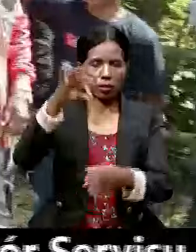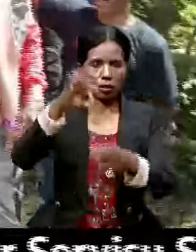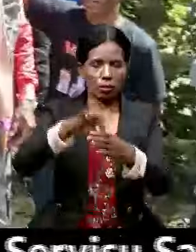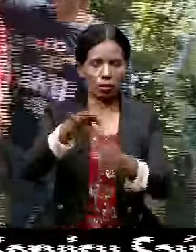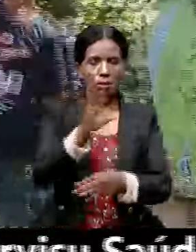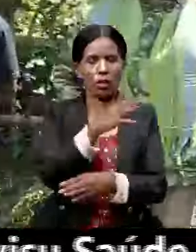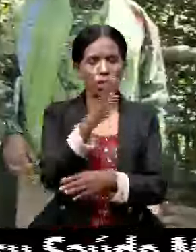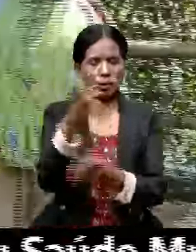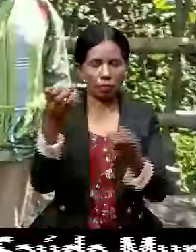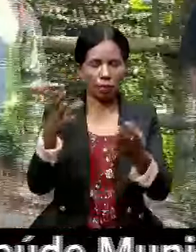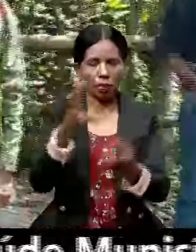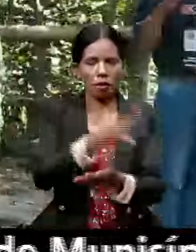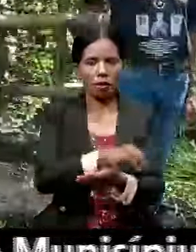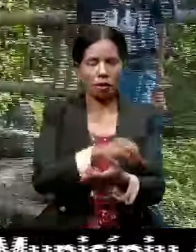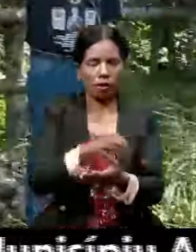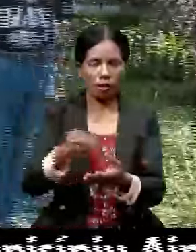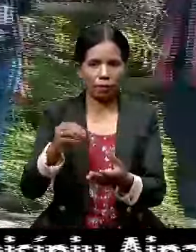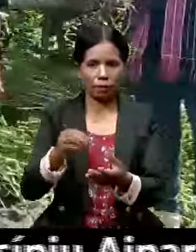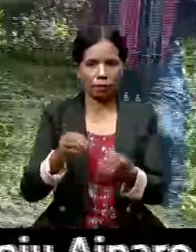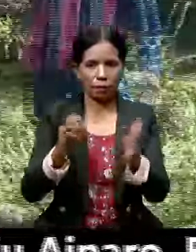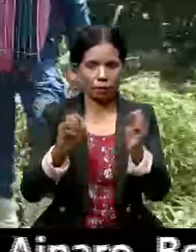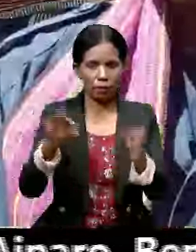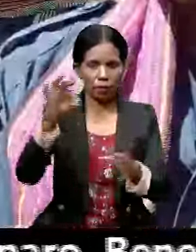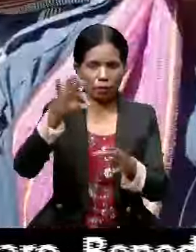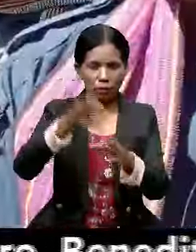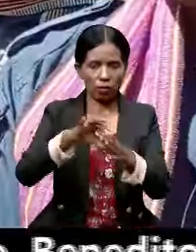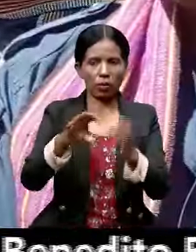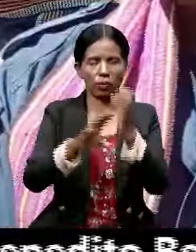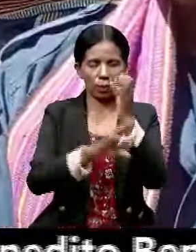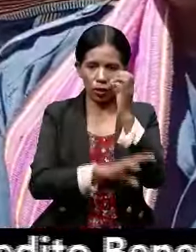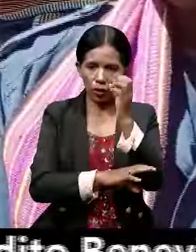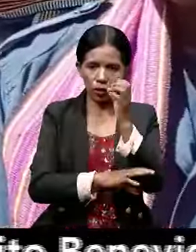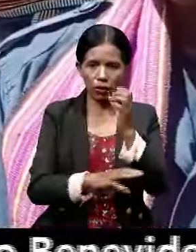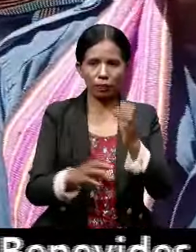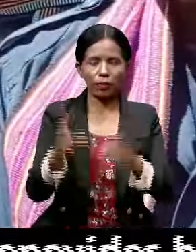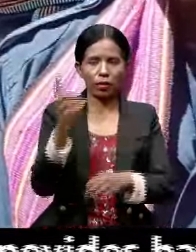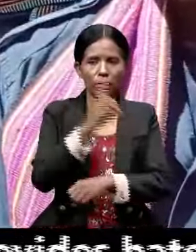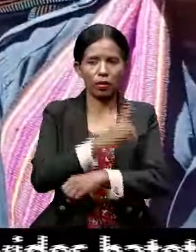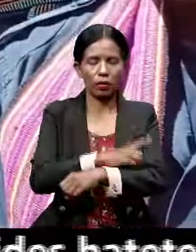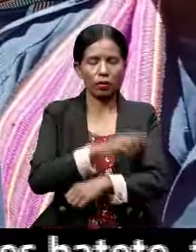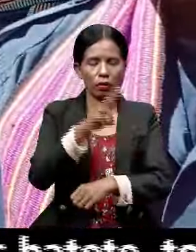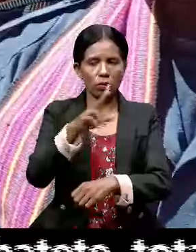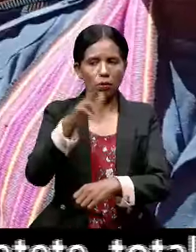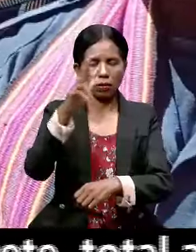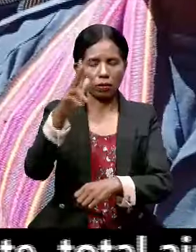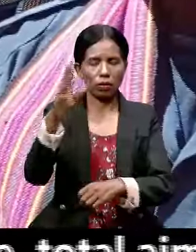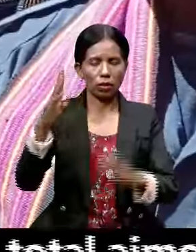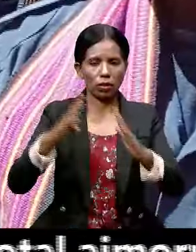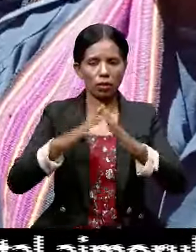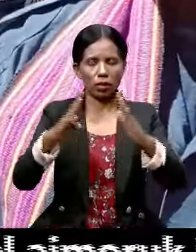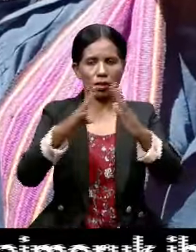woi, kehaluna targa, halu tos. Ia loro rua, loro tulu ya cidade